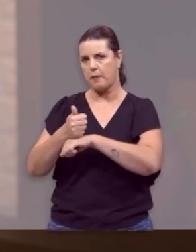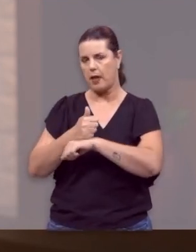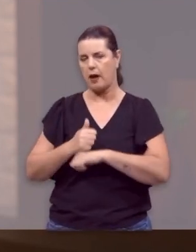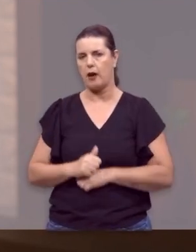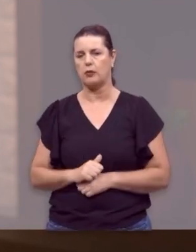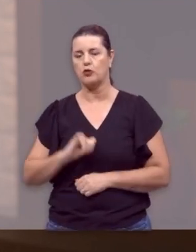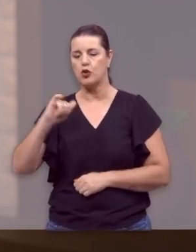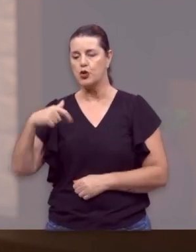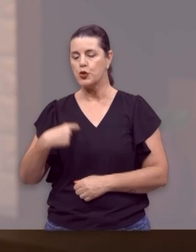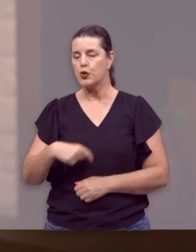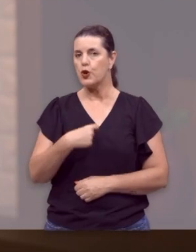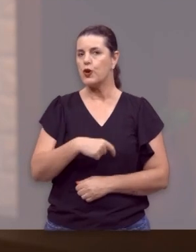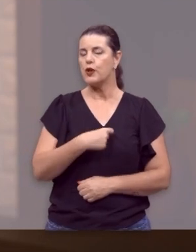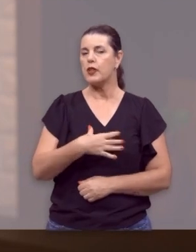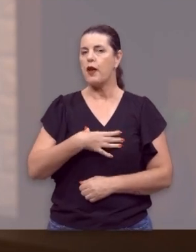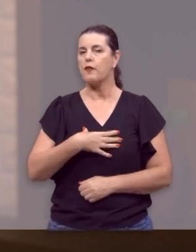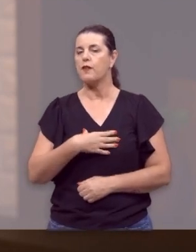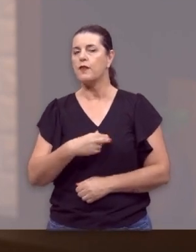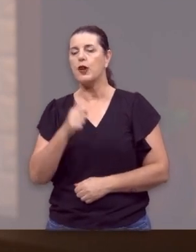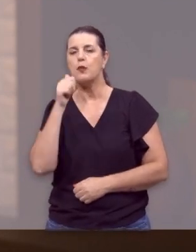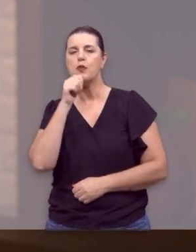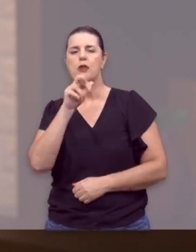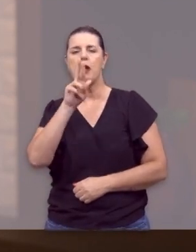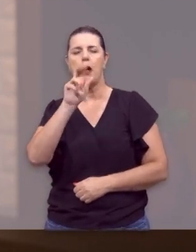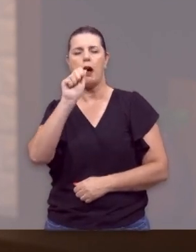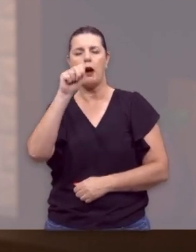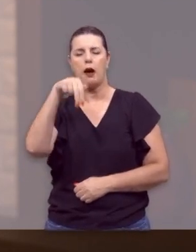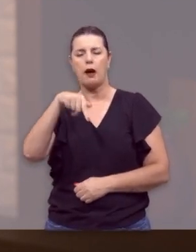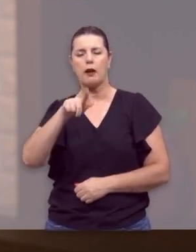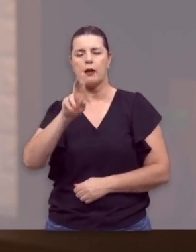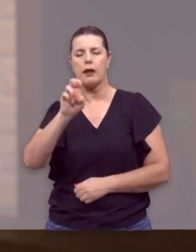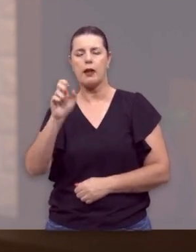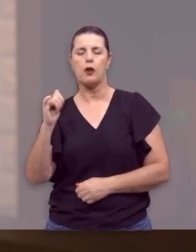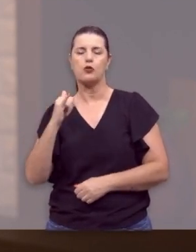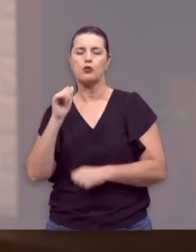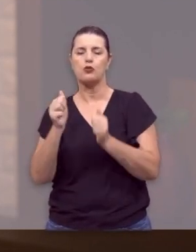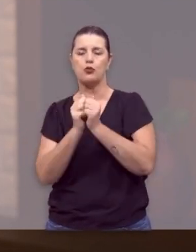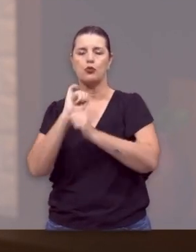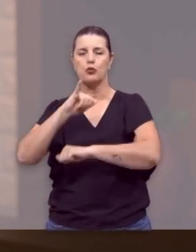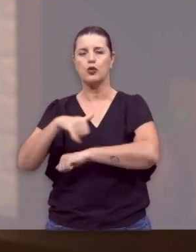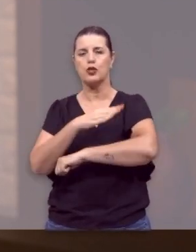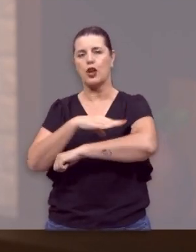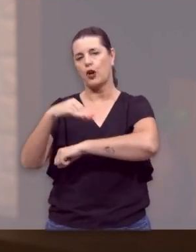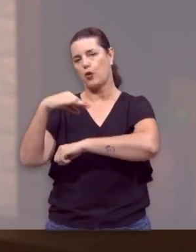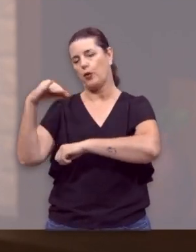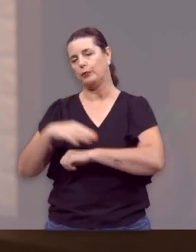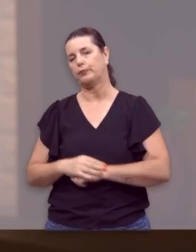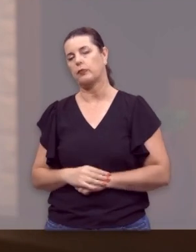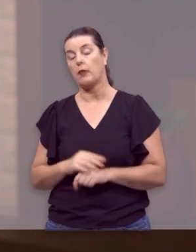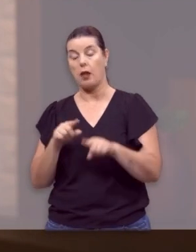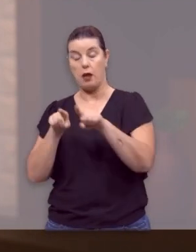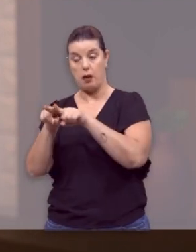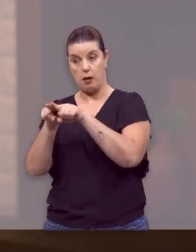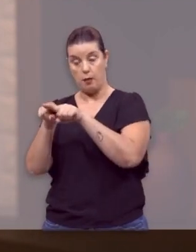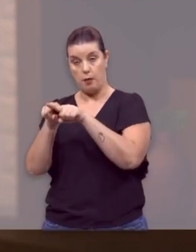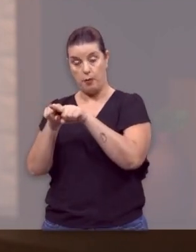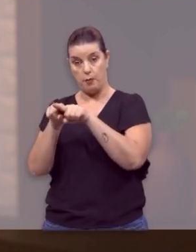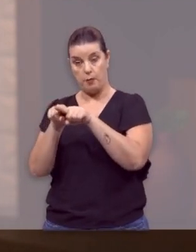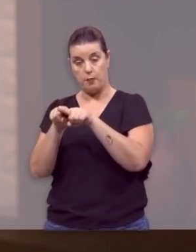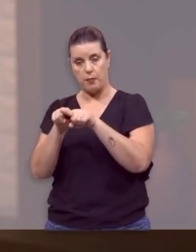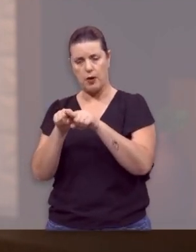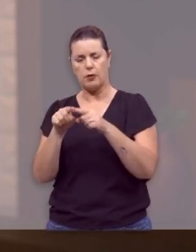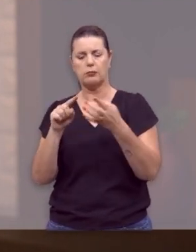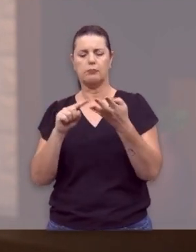José é filho de Raquel e Jacó, irmão